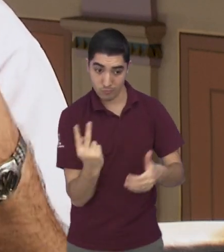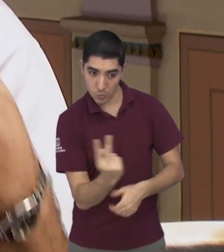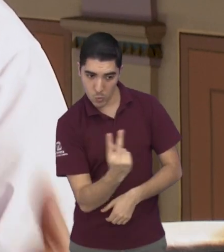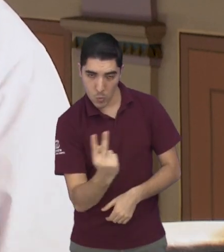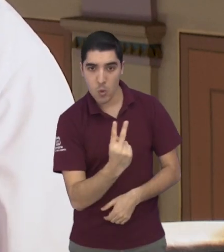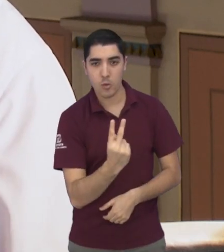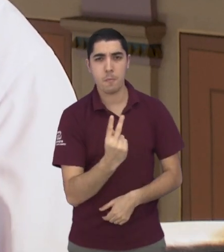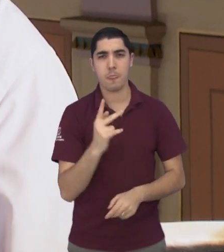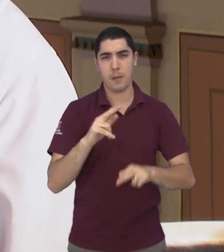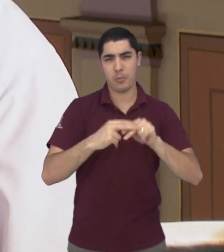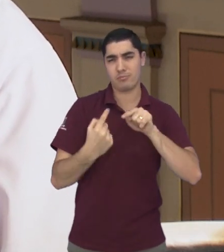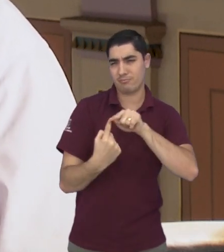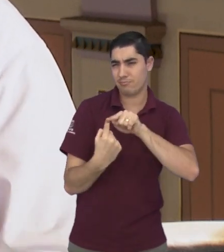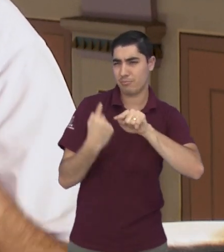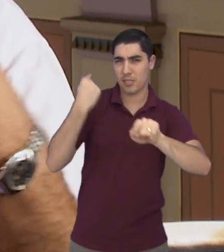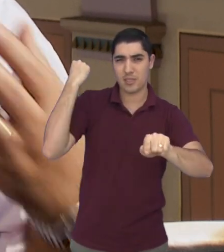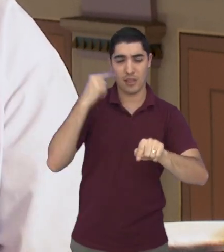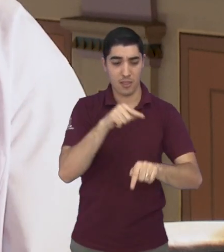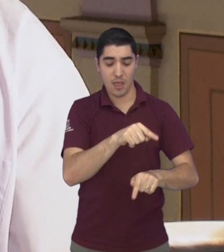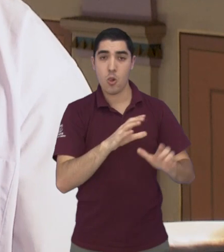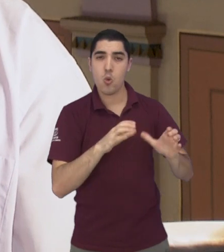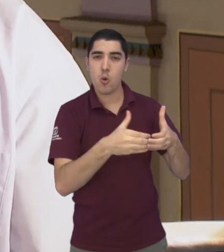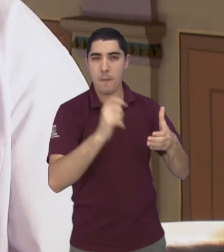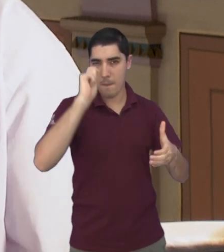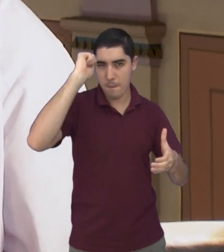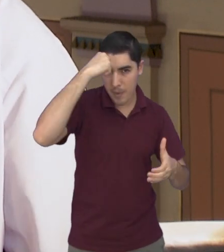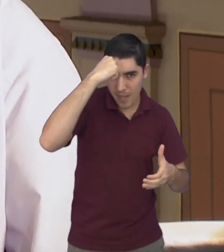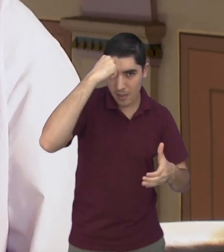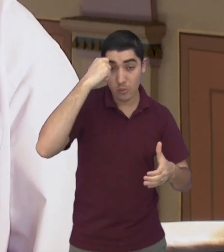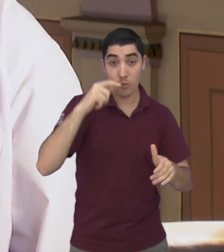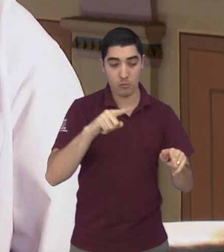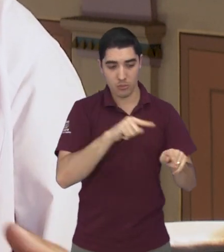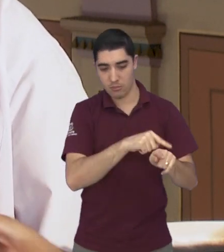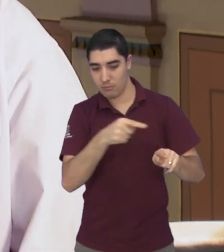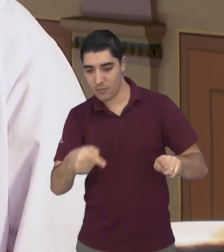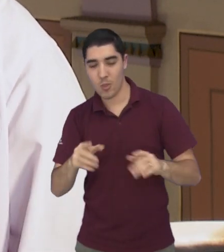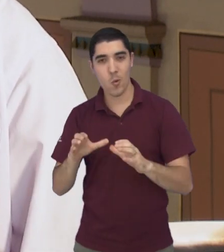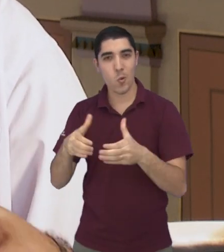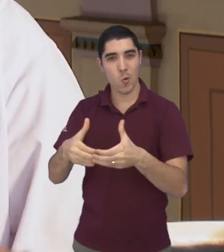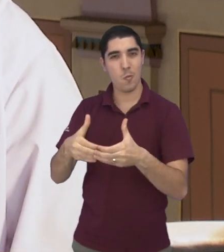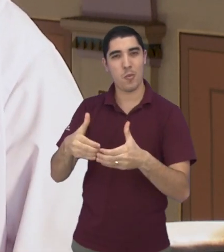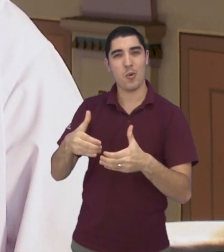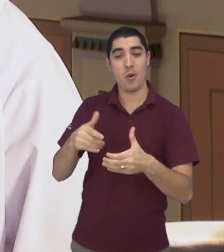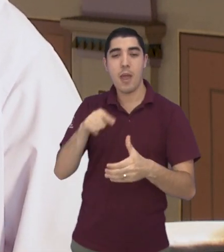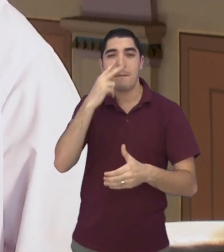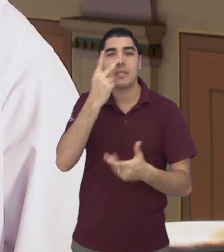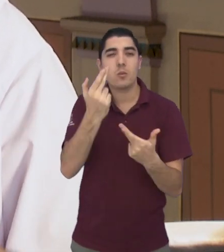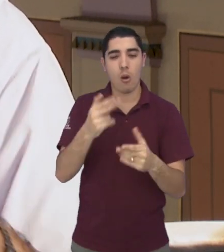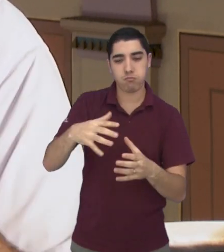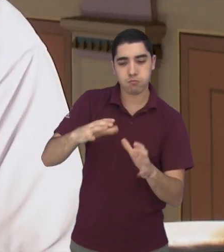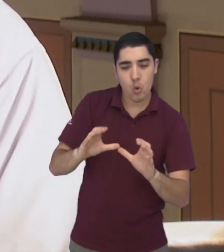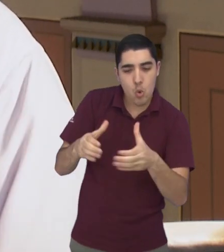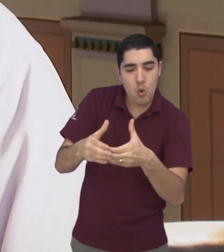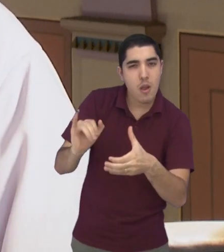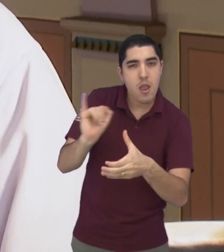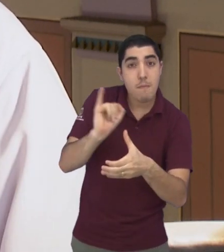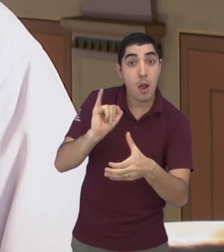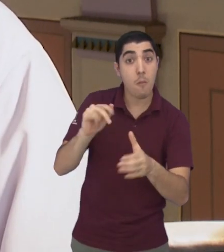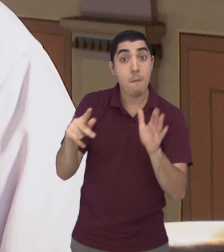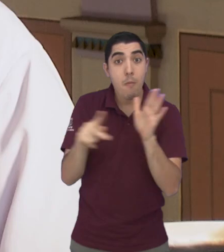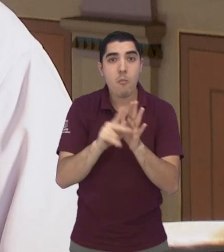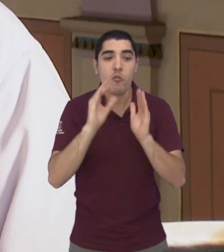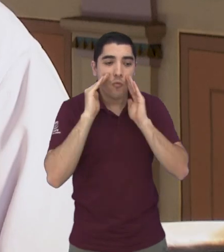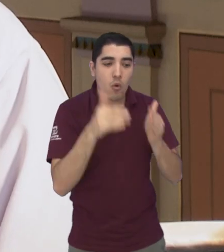a Ordem Terceira dos Homens Pretos, a Ordem Terceira do Carmo, eram irmandades, grupos religiosos para os